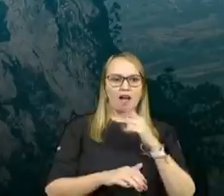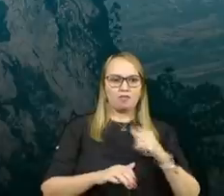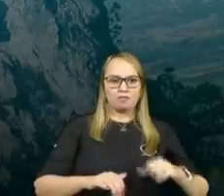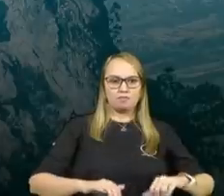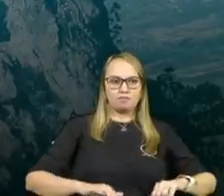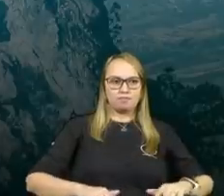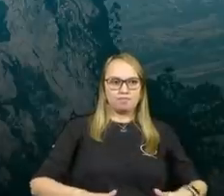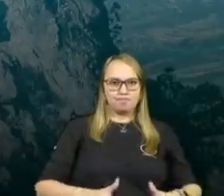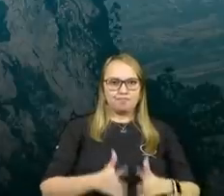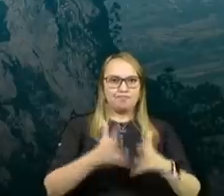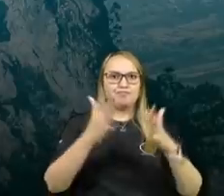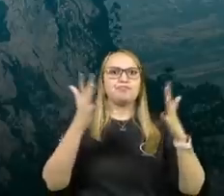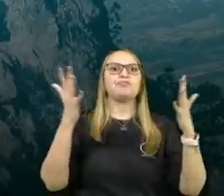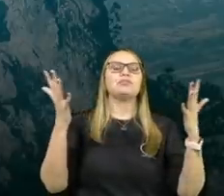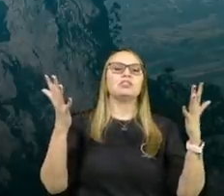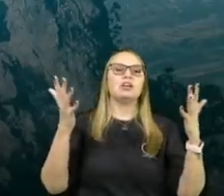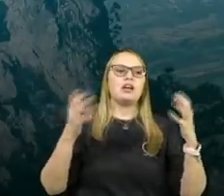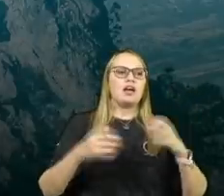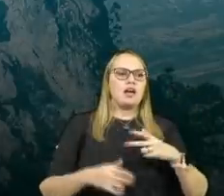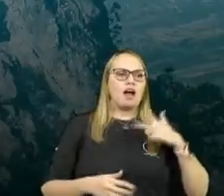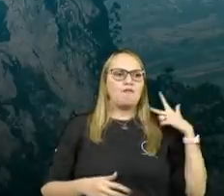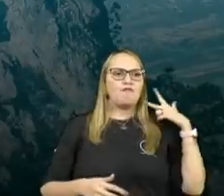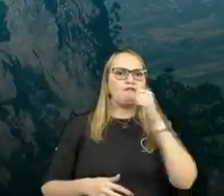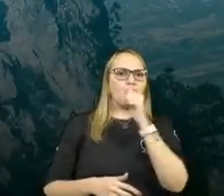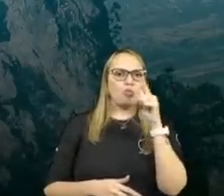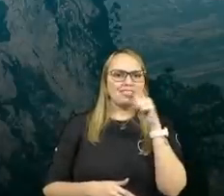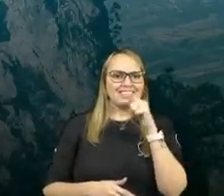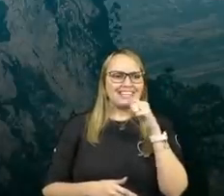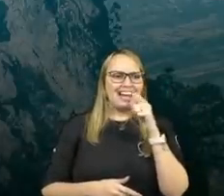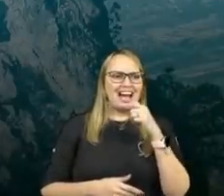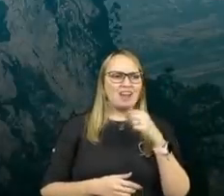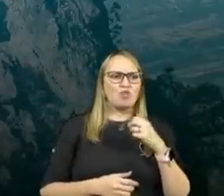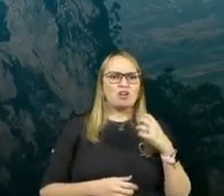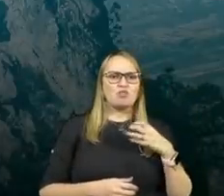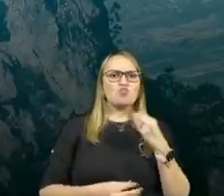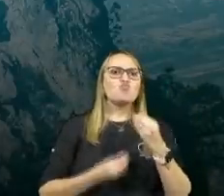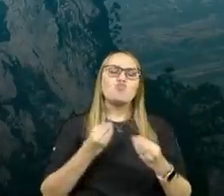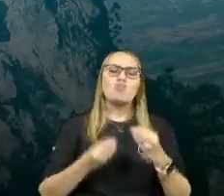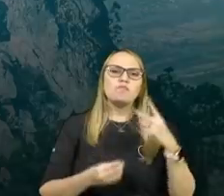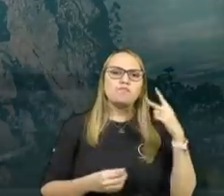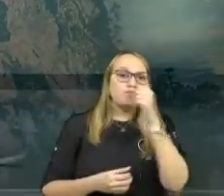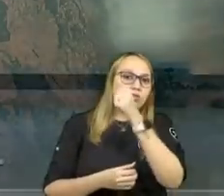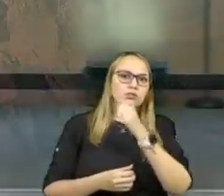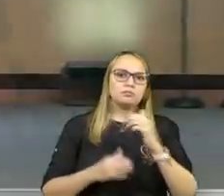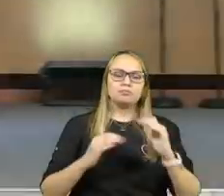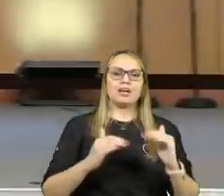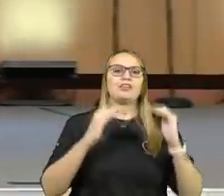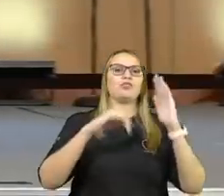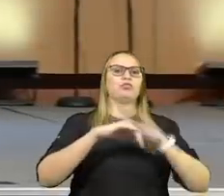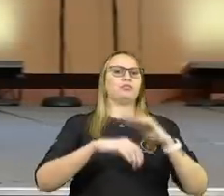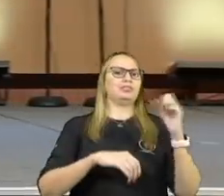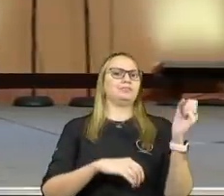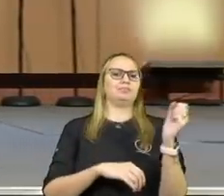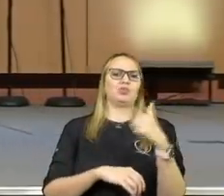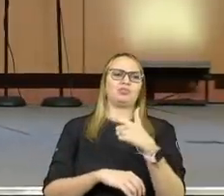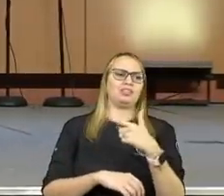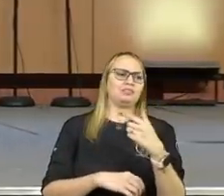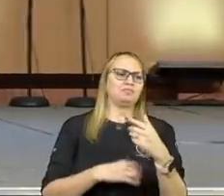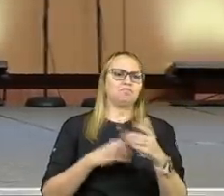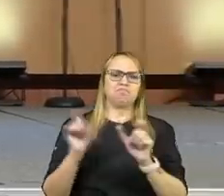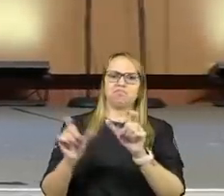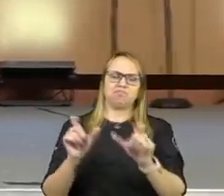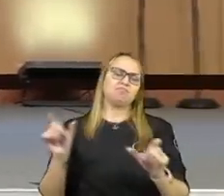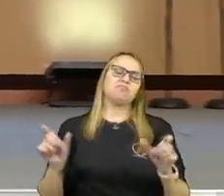água, a velocidade daquela água, a correnteza, muito maior do que qualquer um. Isso é profético para